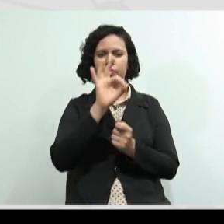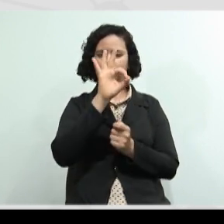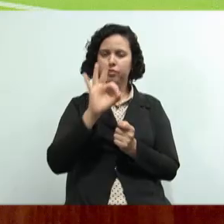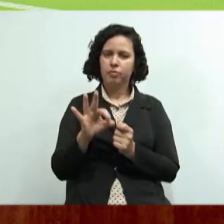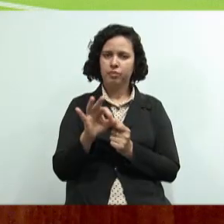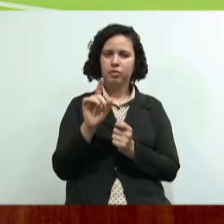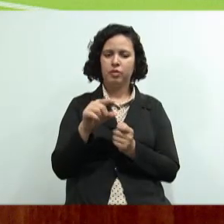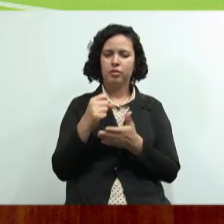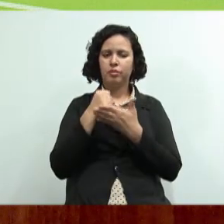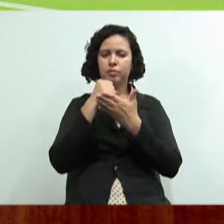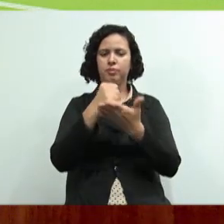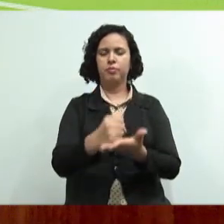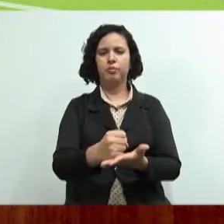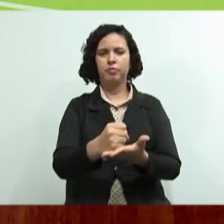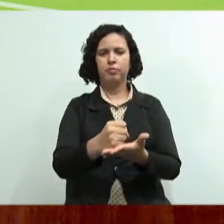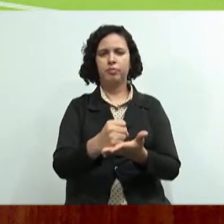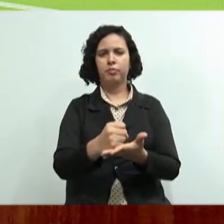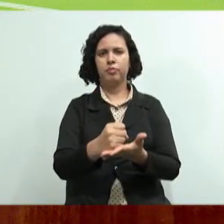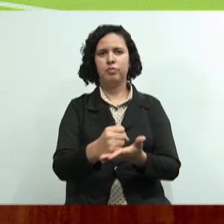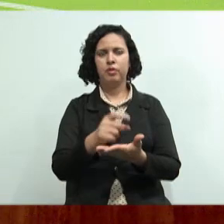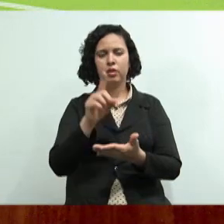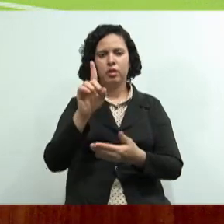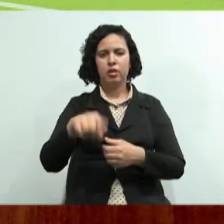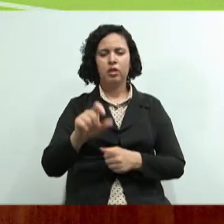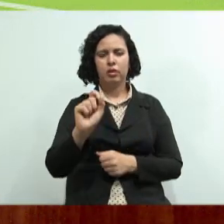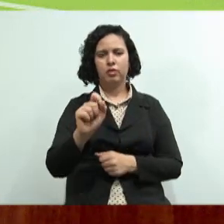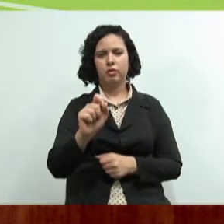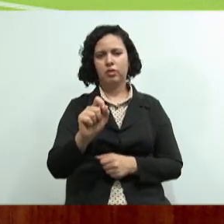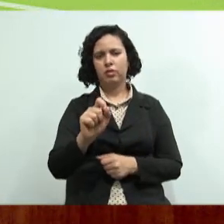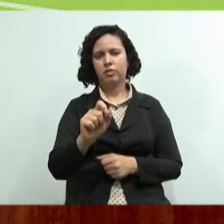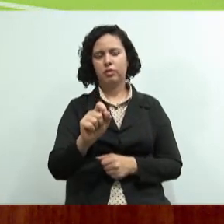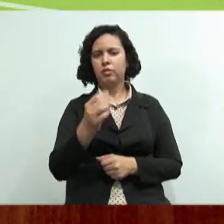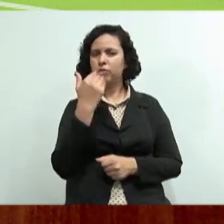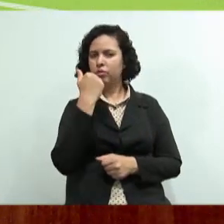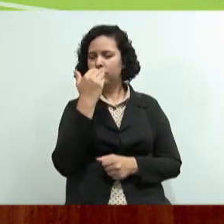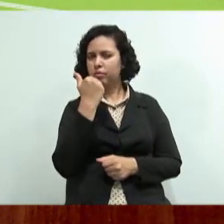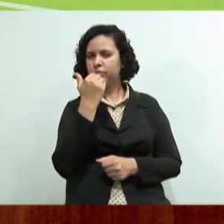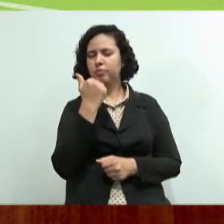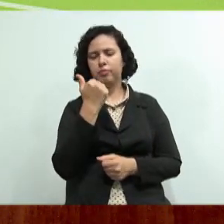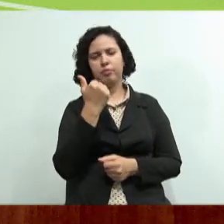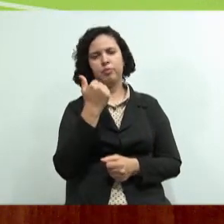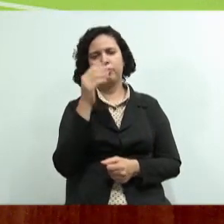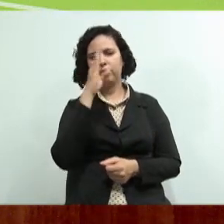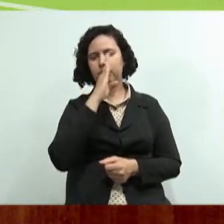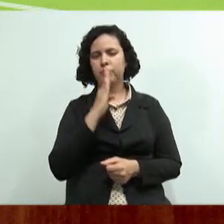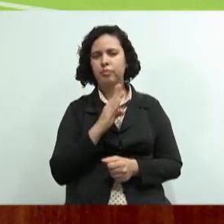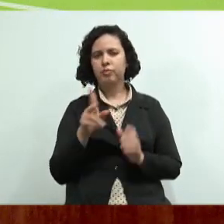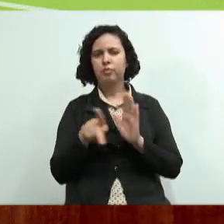abastecimento desse alimento, dessa cesta básica dos brasileiros que vem da agricultura familiar.